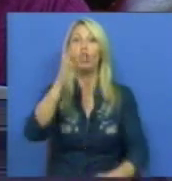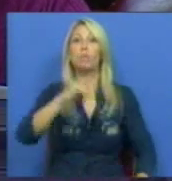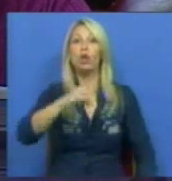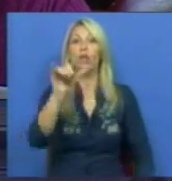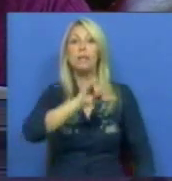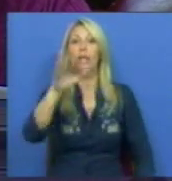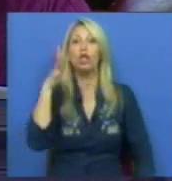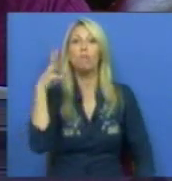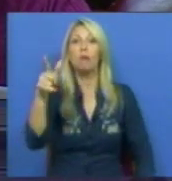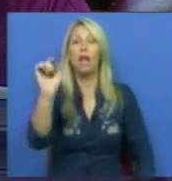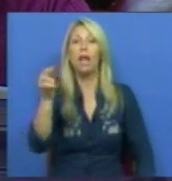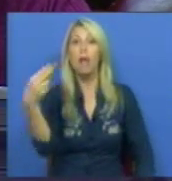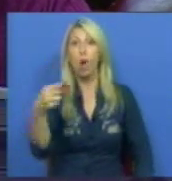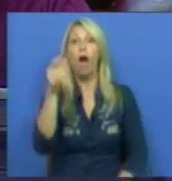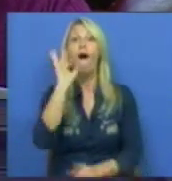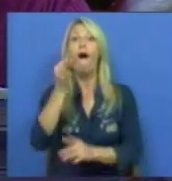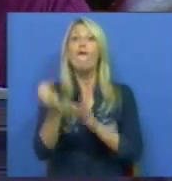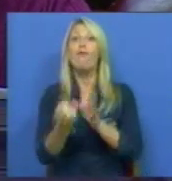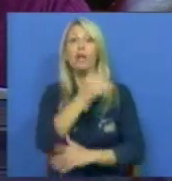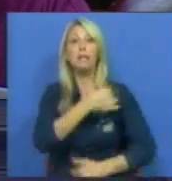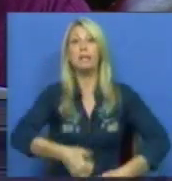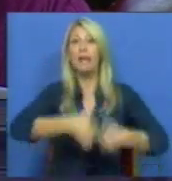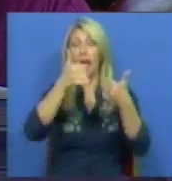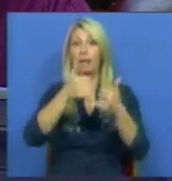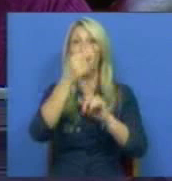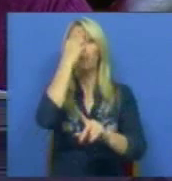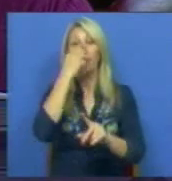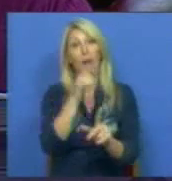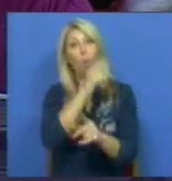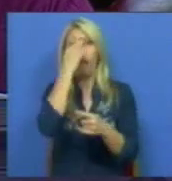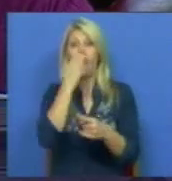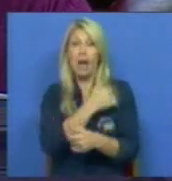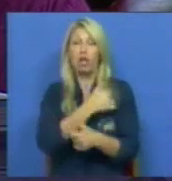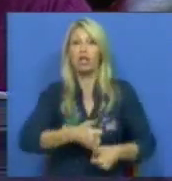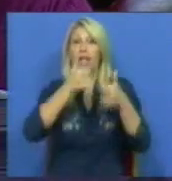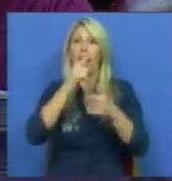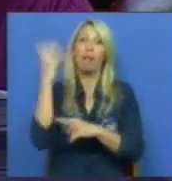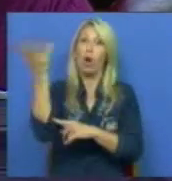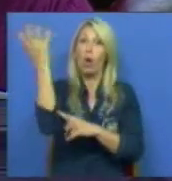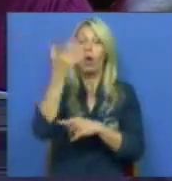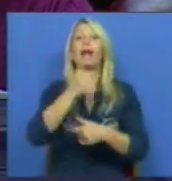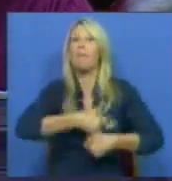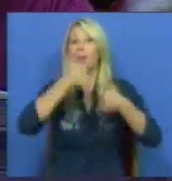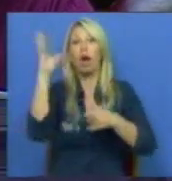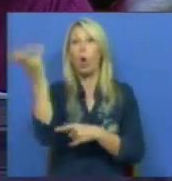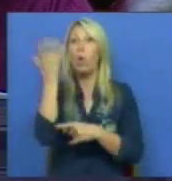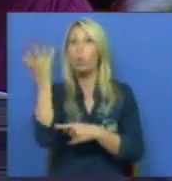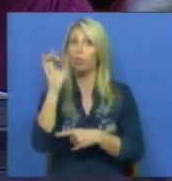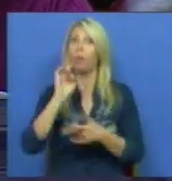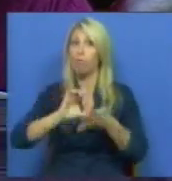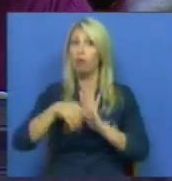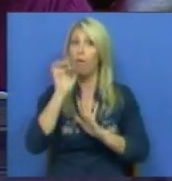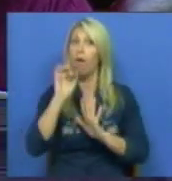euros à Fundação Cidade de Guimarães, para a Guimarães Capital da Cultura, projeto que, aliás, achamos de todo importante, e